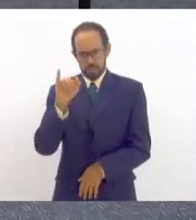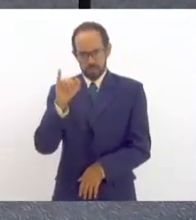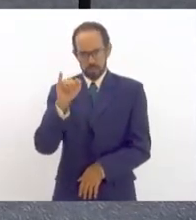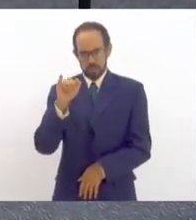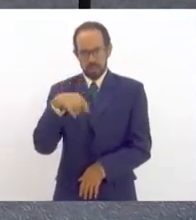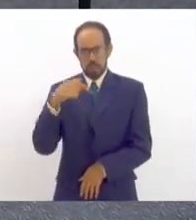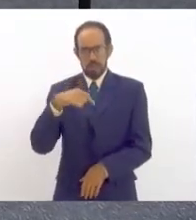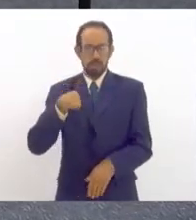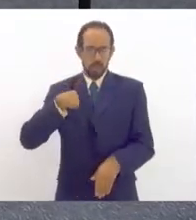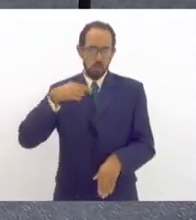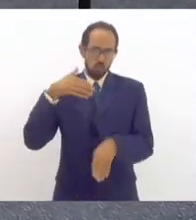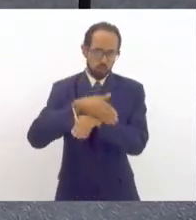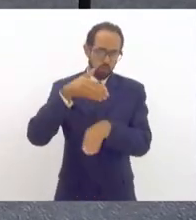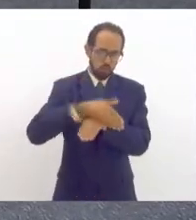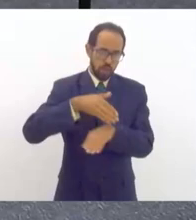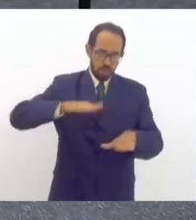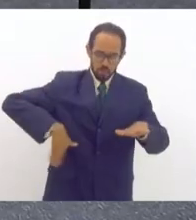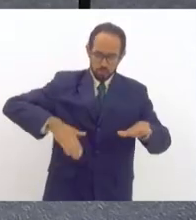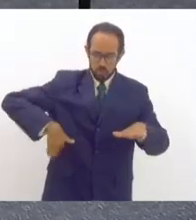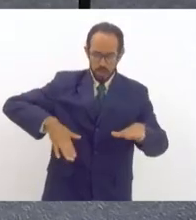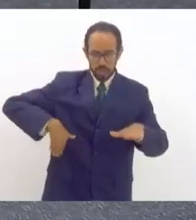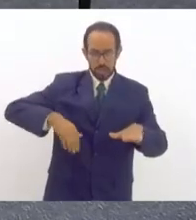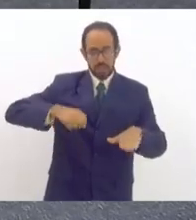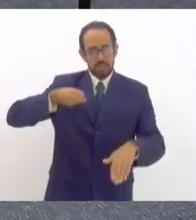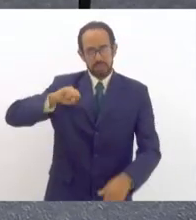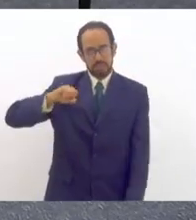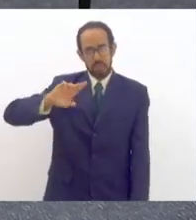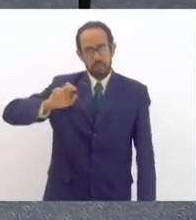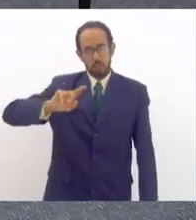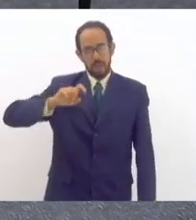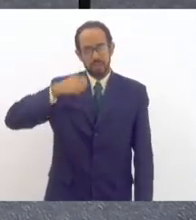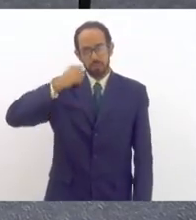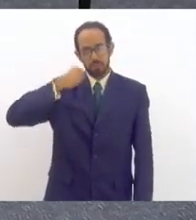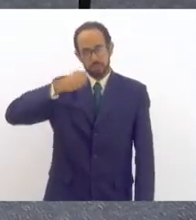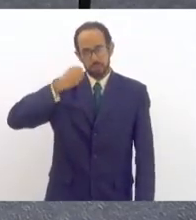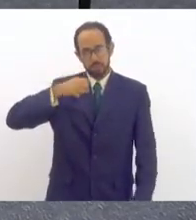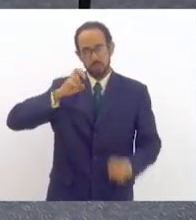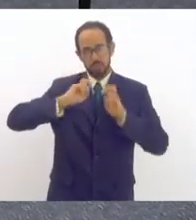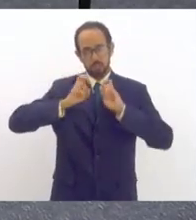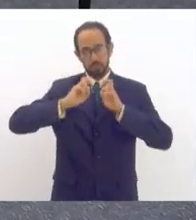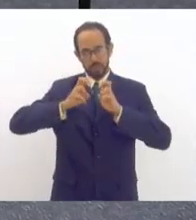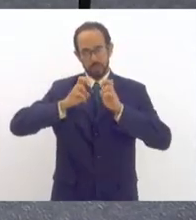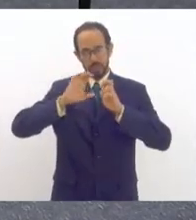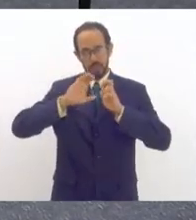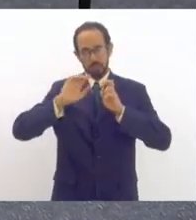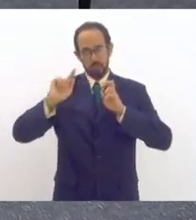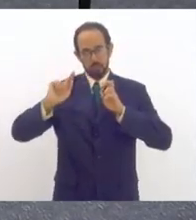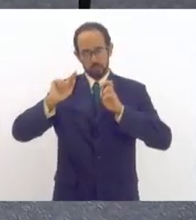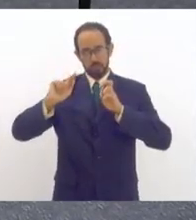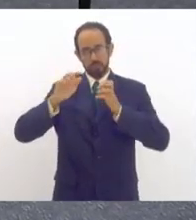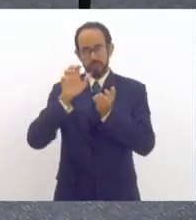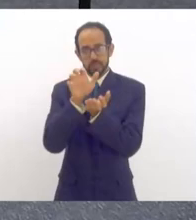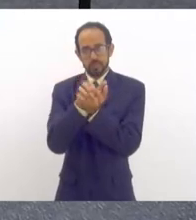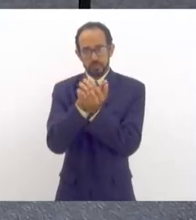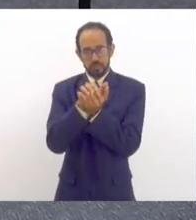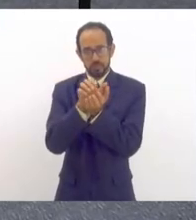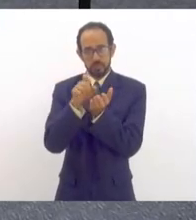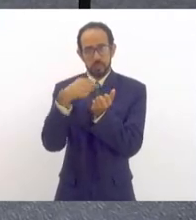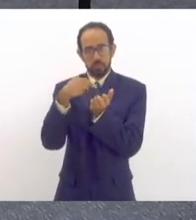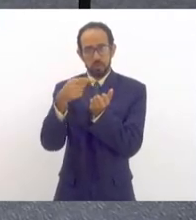a praia que nós íamos quando não era para receptiva eles pegava o trem em Campo Grande até Santa Cruz pegava o macaquinho